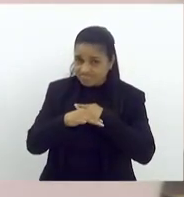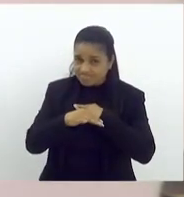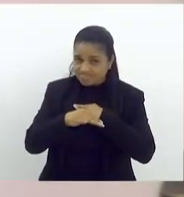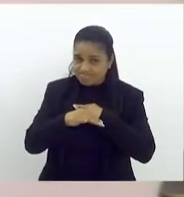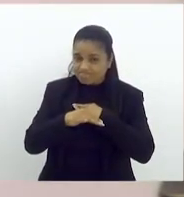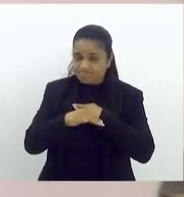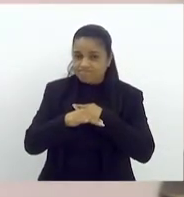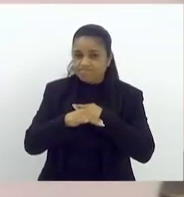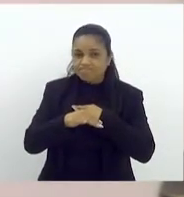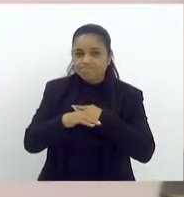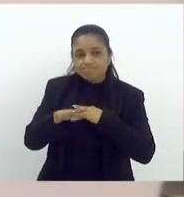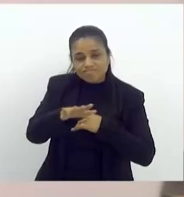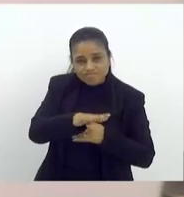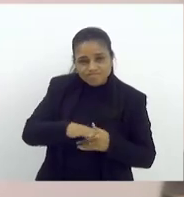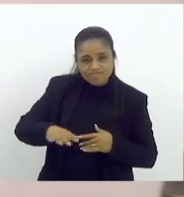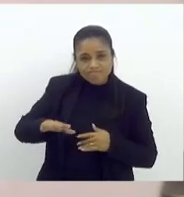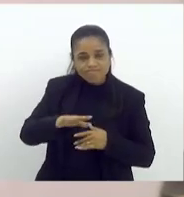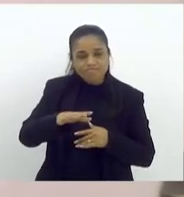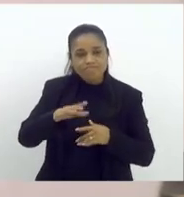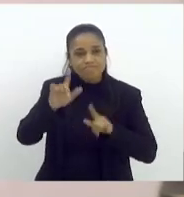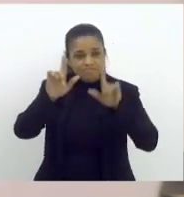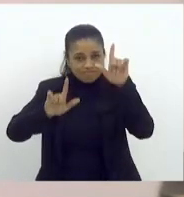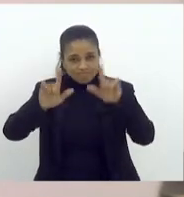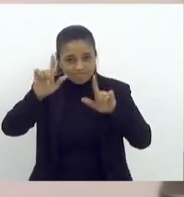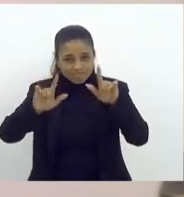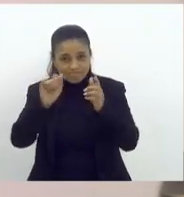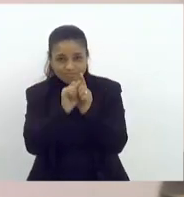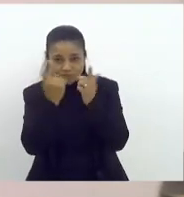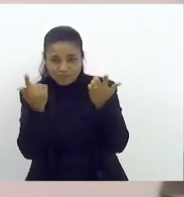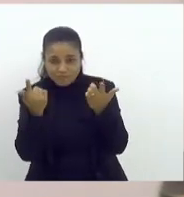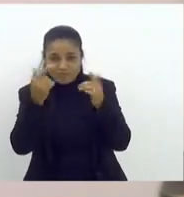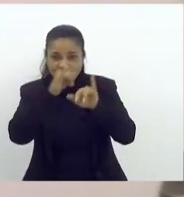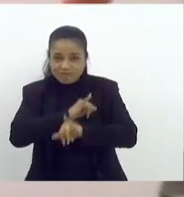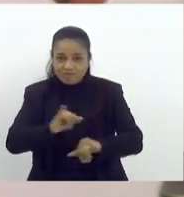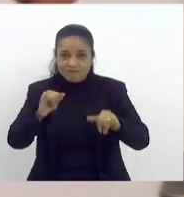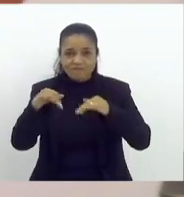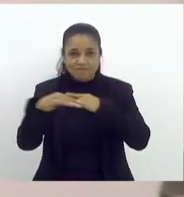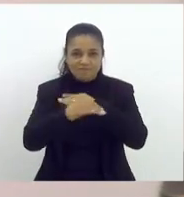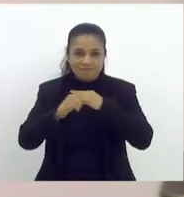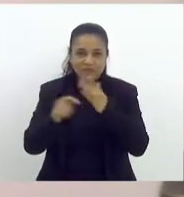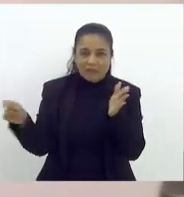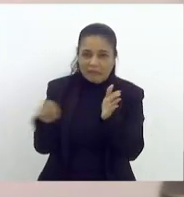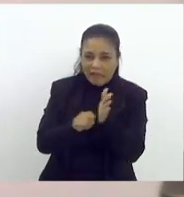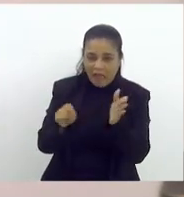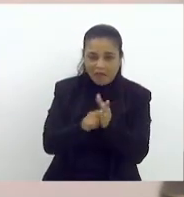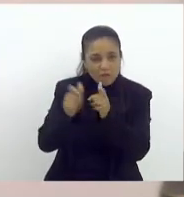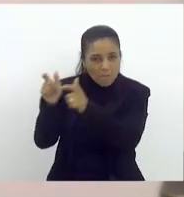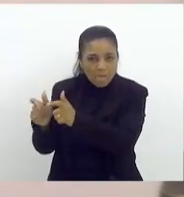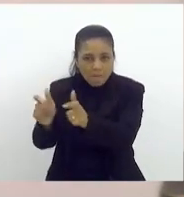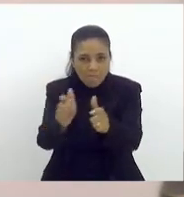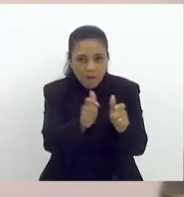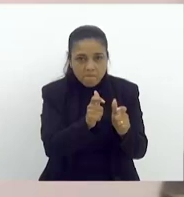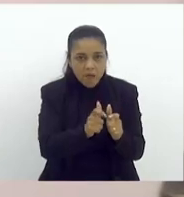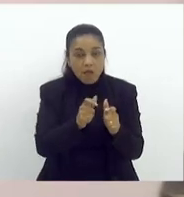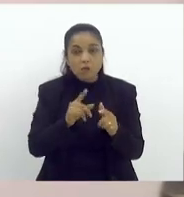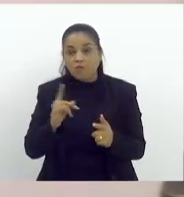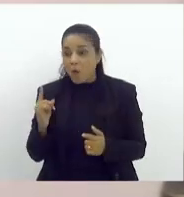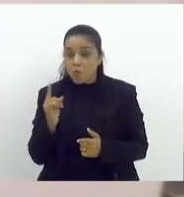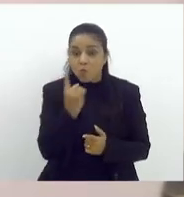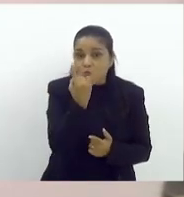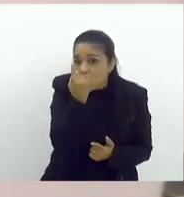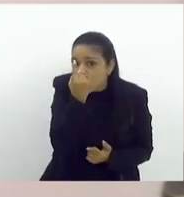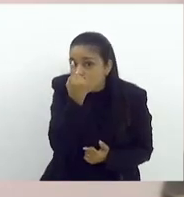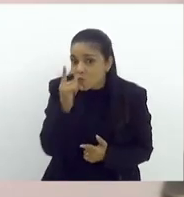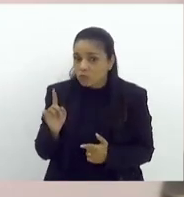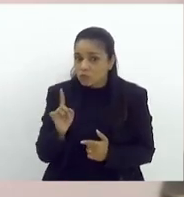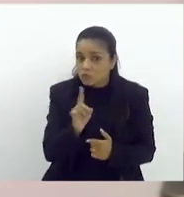Vale de São Gonçalo você liga o jornal de televisão tá falando que é tráfico tal lugar mas você não vê um jornal de culturais